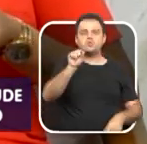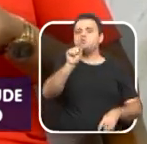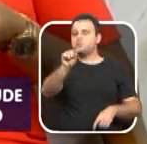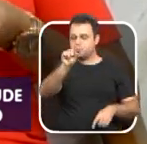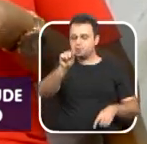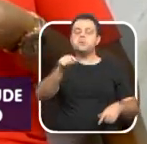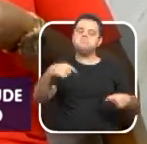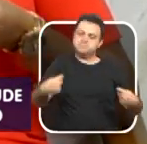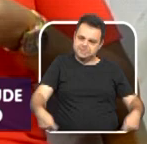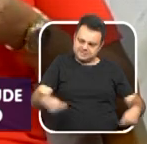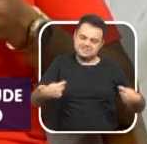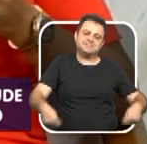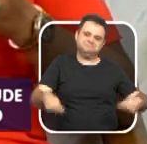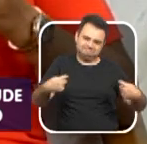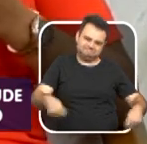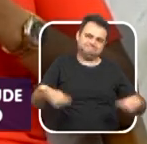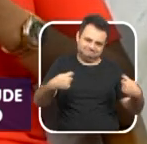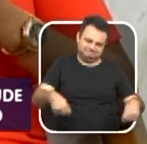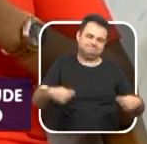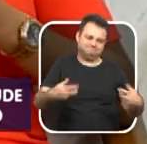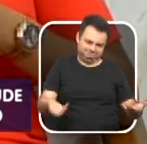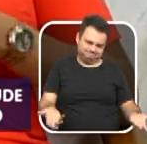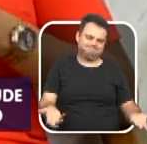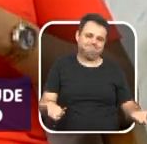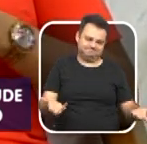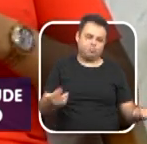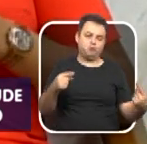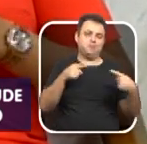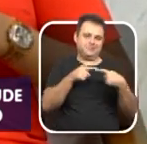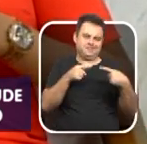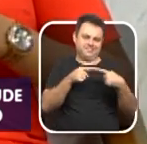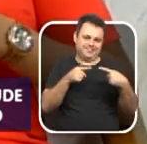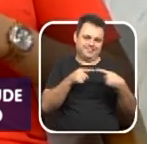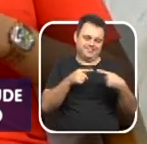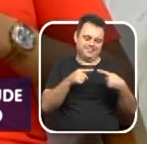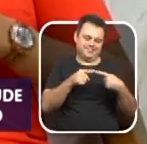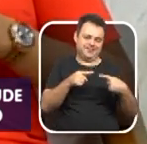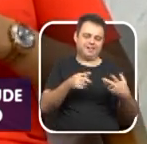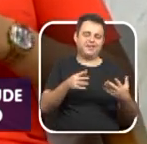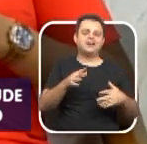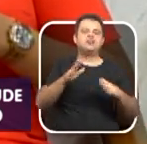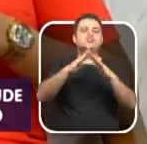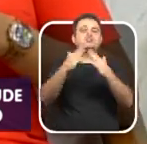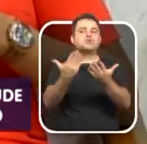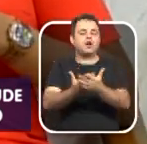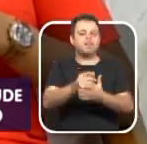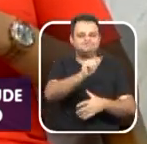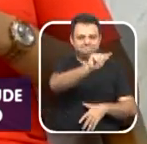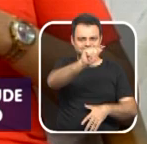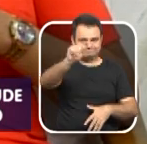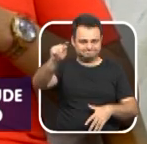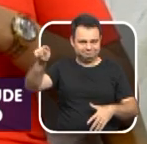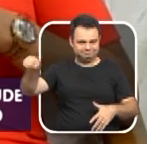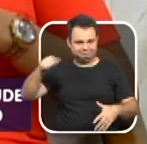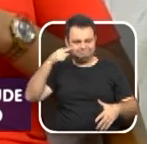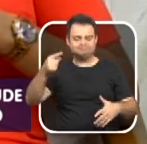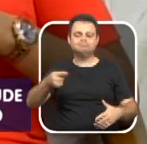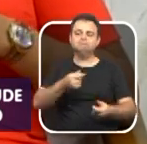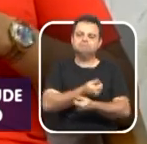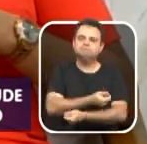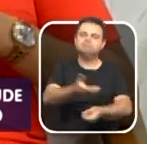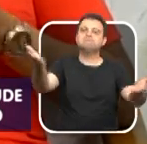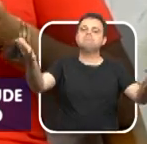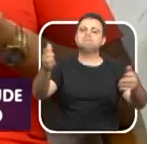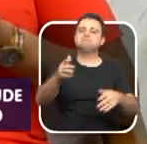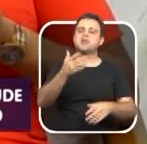da escola, de maneira que a gente possa dar qualidade de vida para a criança. E atendendo, né, a algumas professoras,